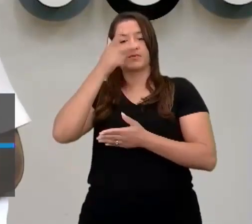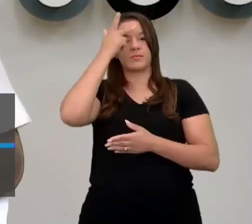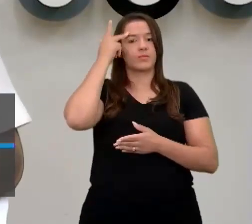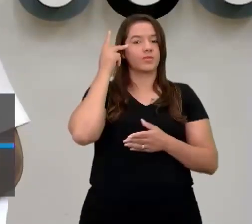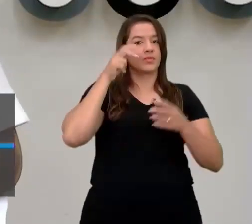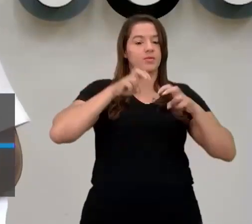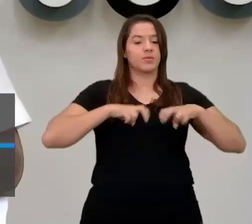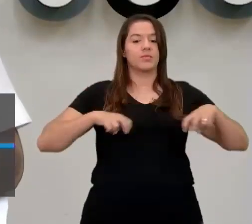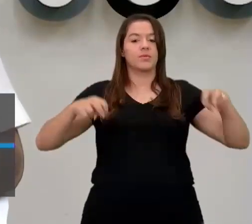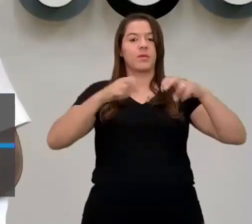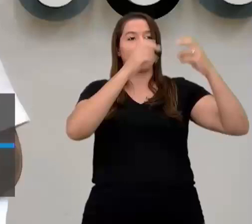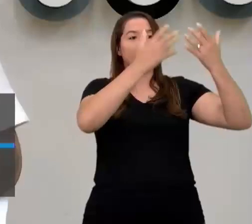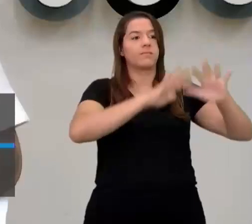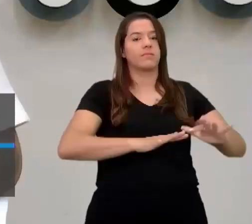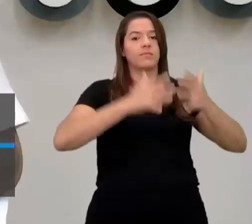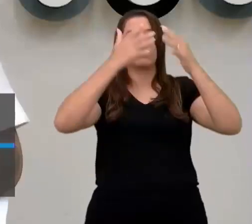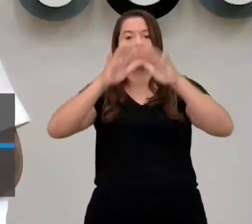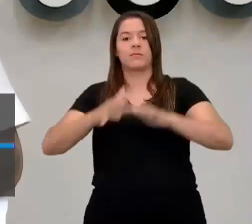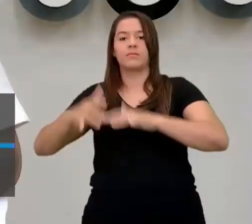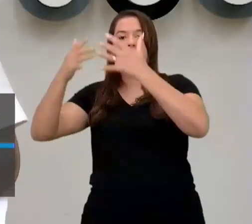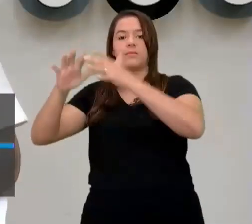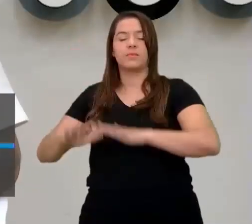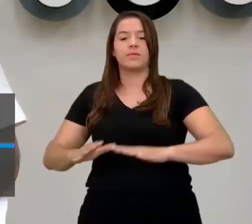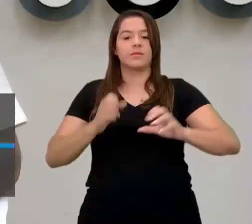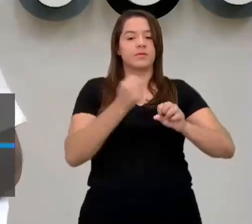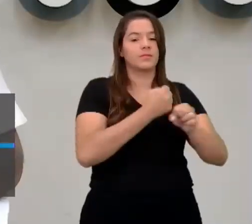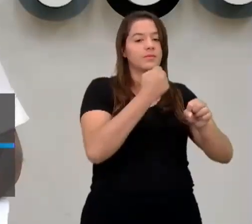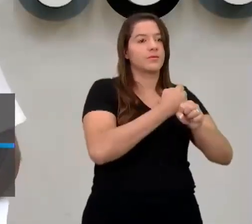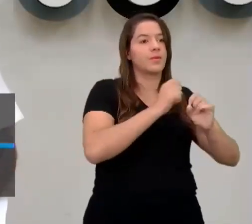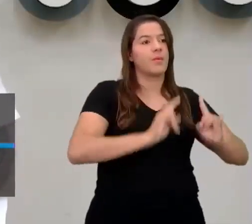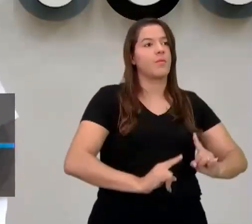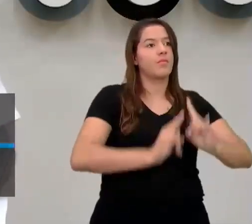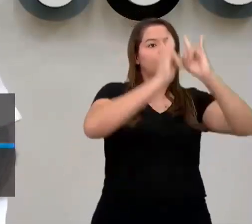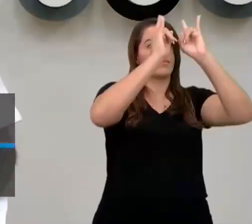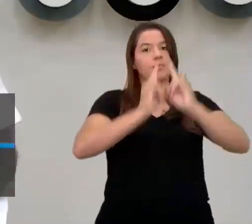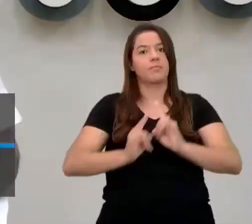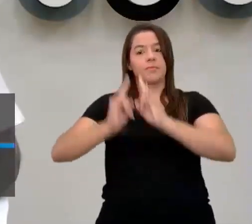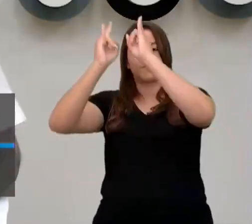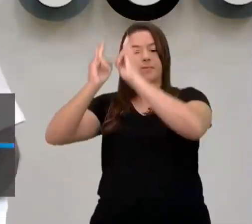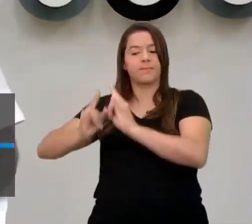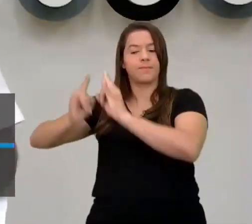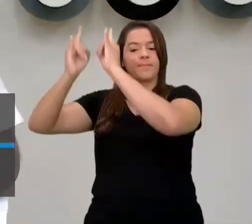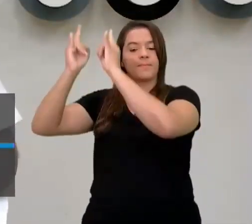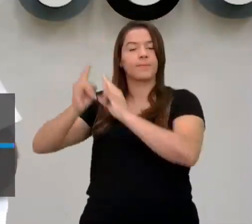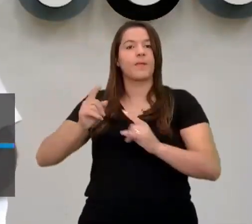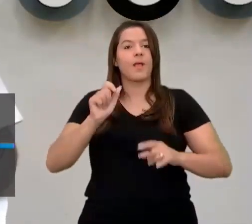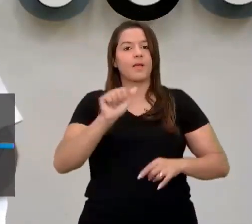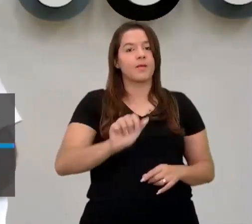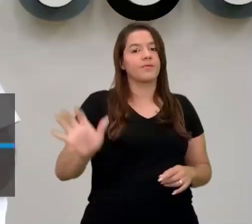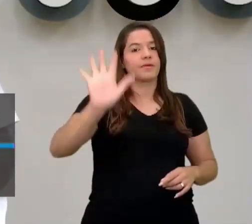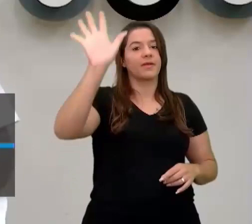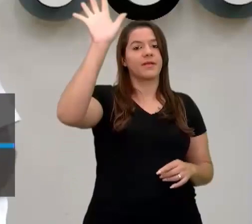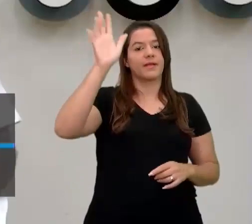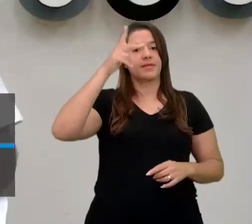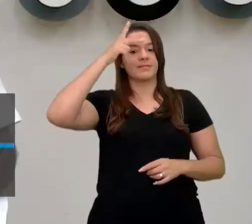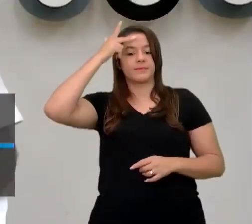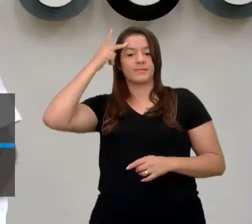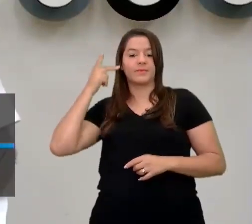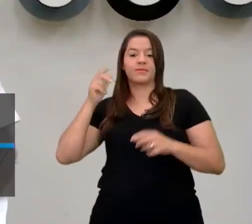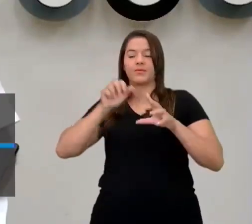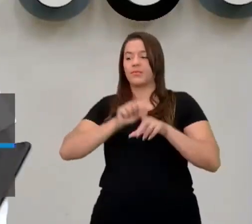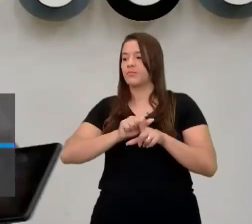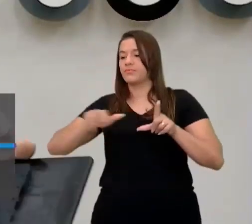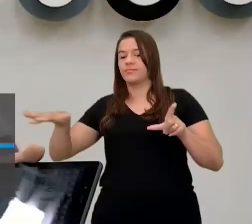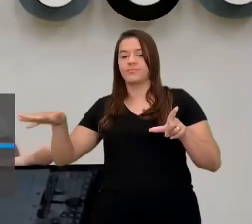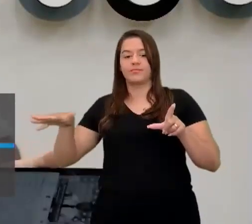e você demole essas casas, constrói prédios altos, isso aumenta o valor do imóvel da região e as pessoas acabam tendo que